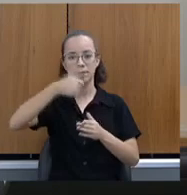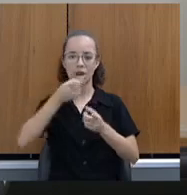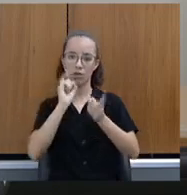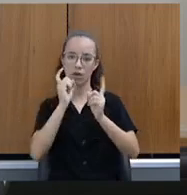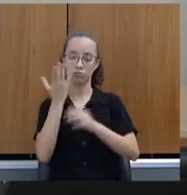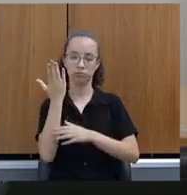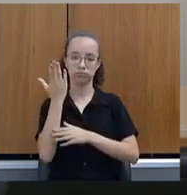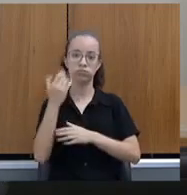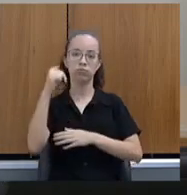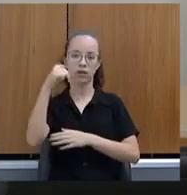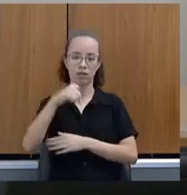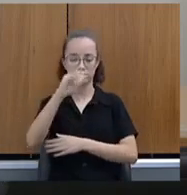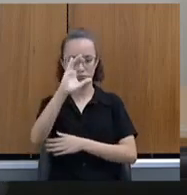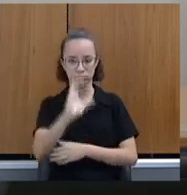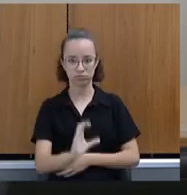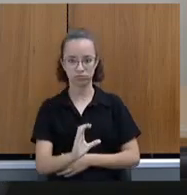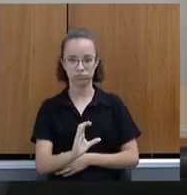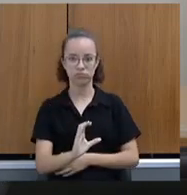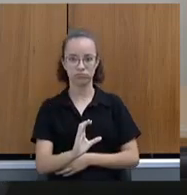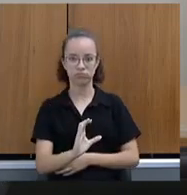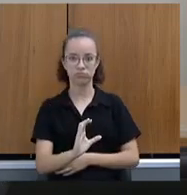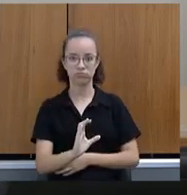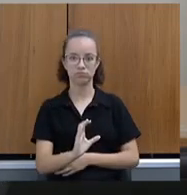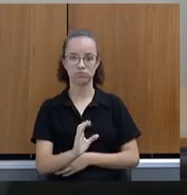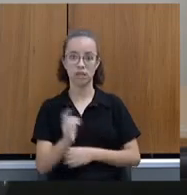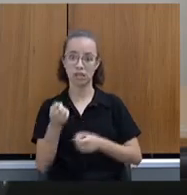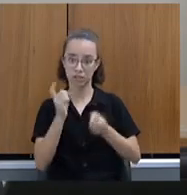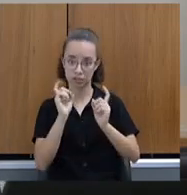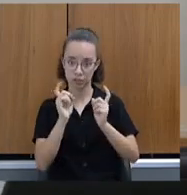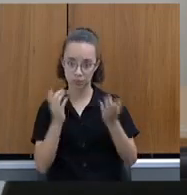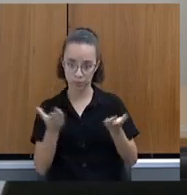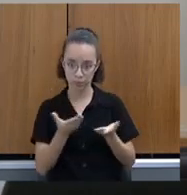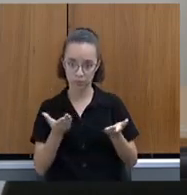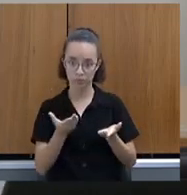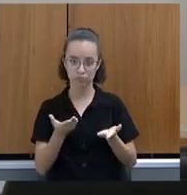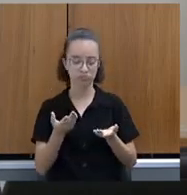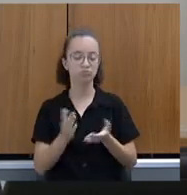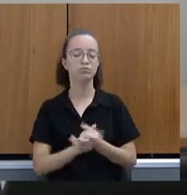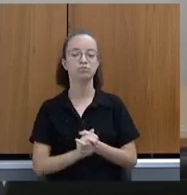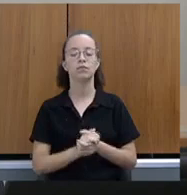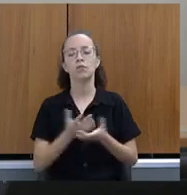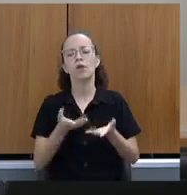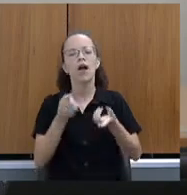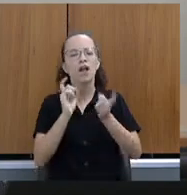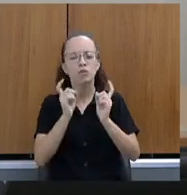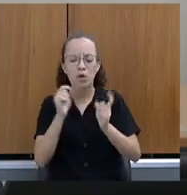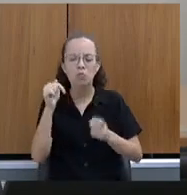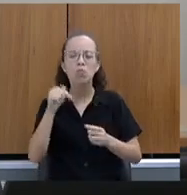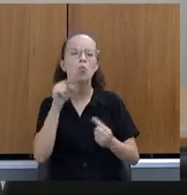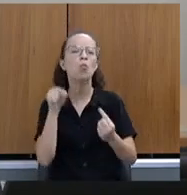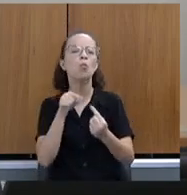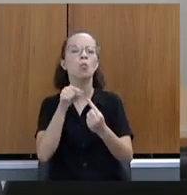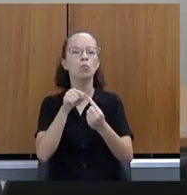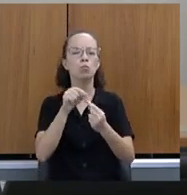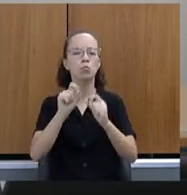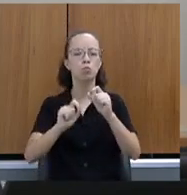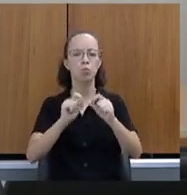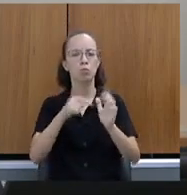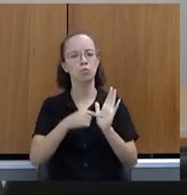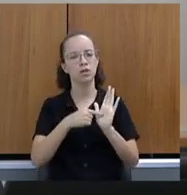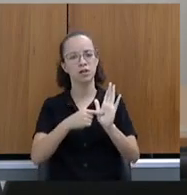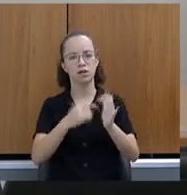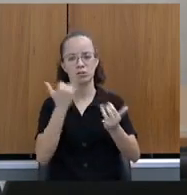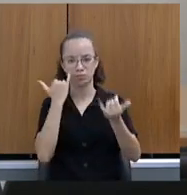desta comissão nesta sessão Legislativa esta reunião se destina a apresentar